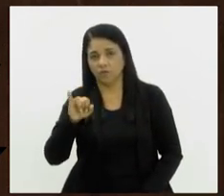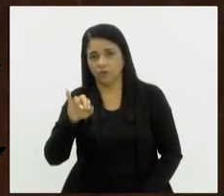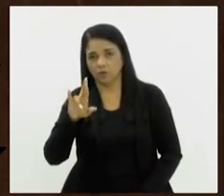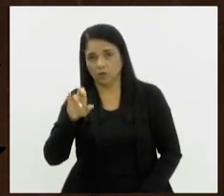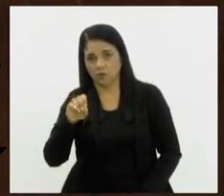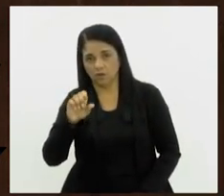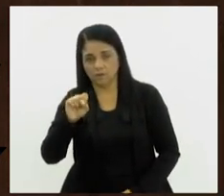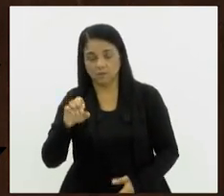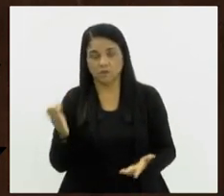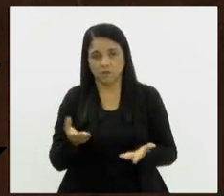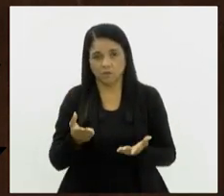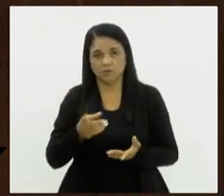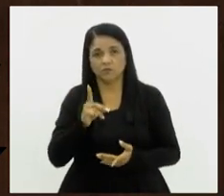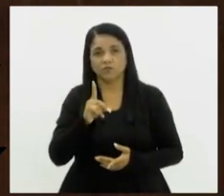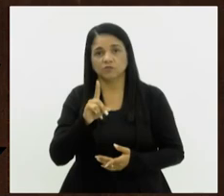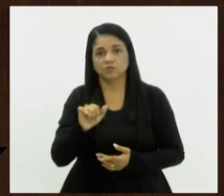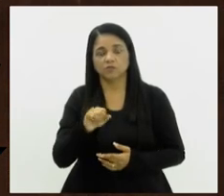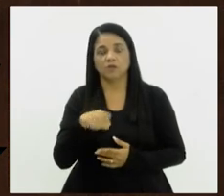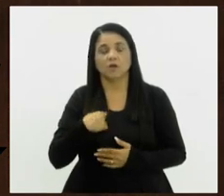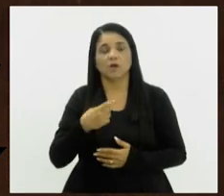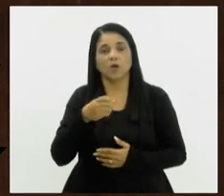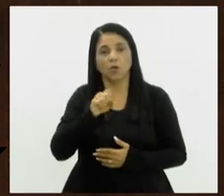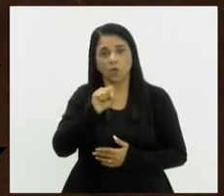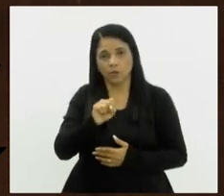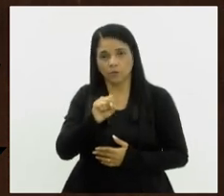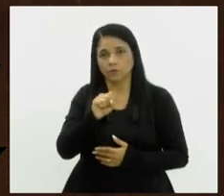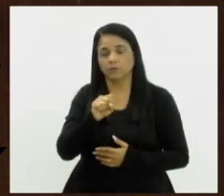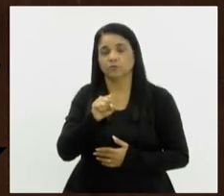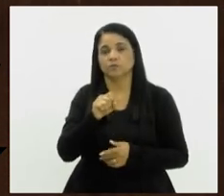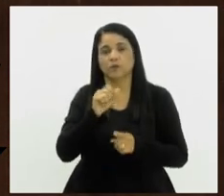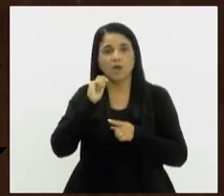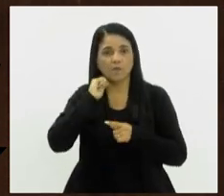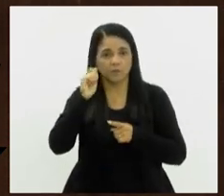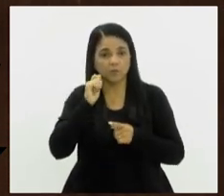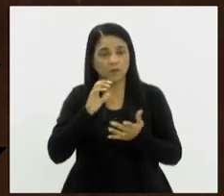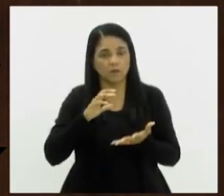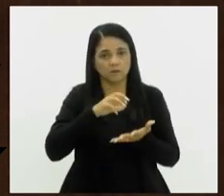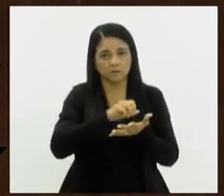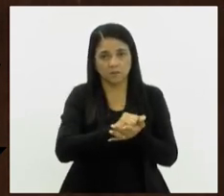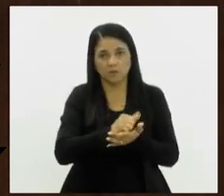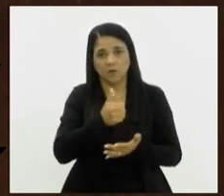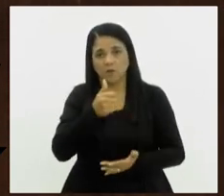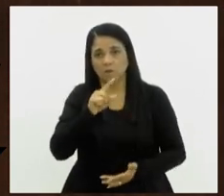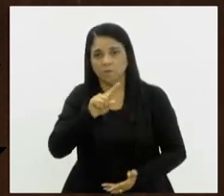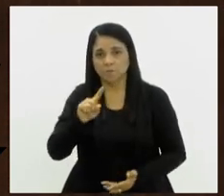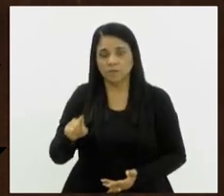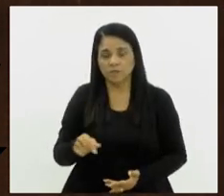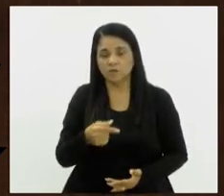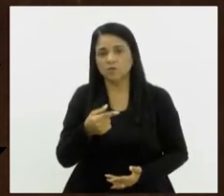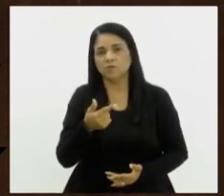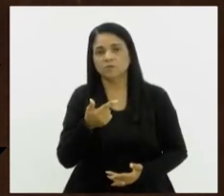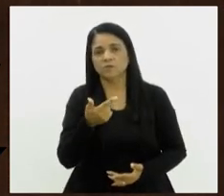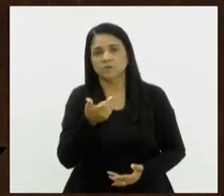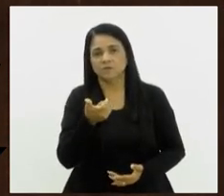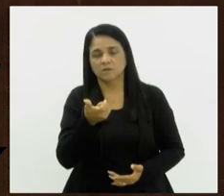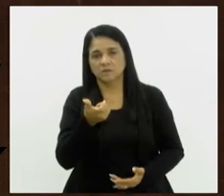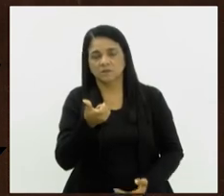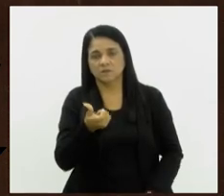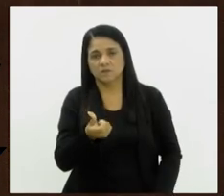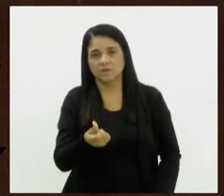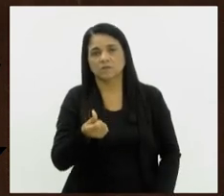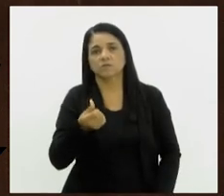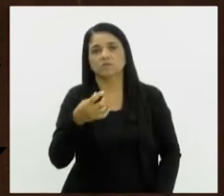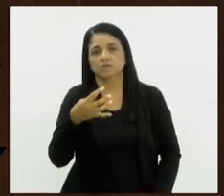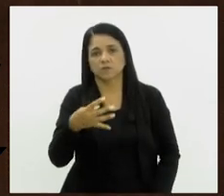segunda-feira, dia 8 de abril, registraram 1.116 mortes nas primeiras 13 semanas deste ano, quer dizer,